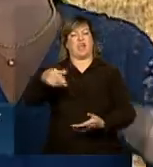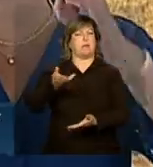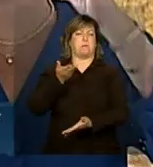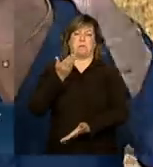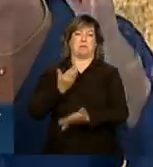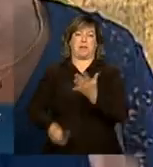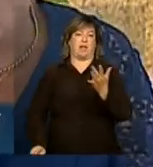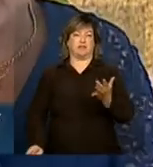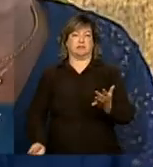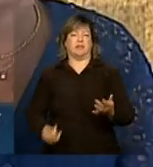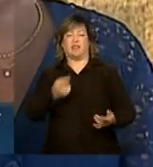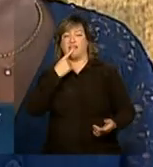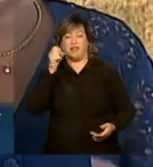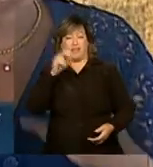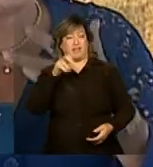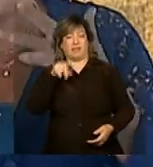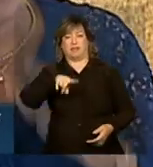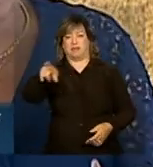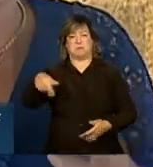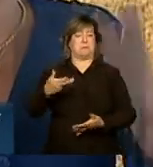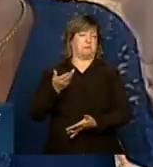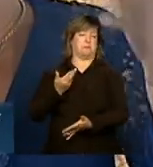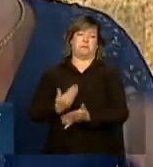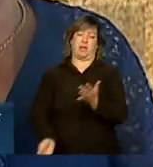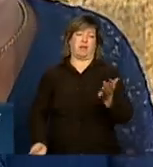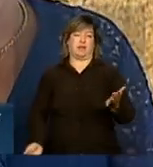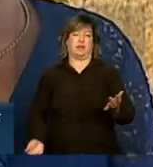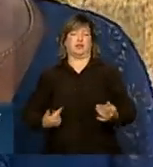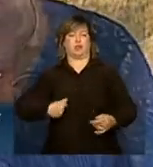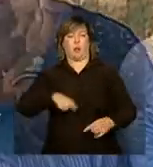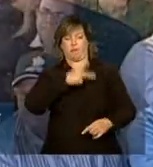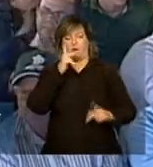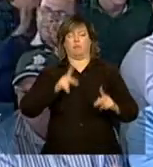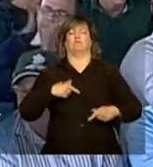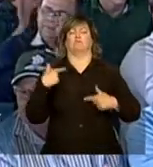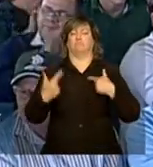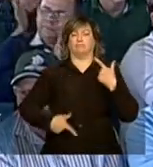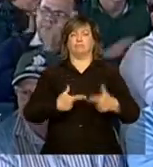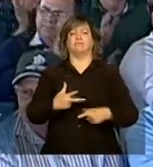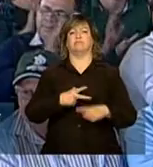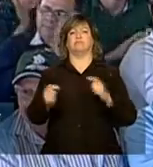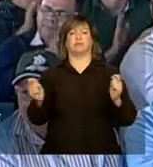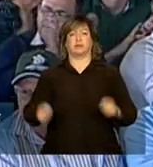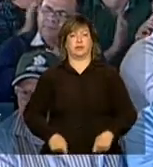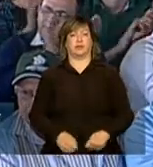por essa força enorme que emana do nosso povo.